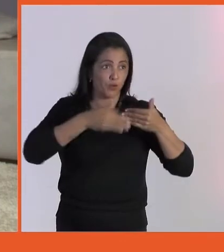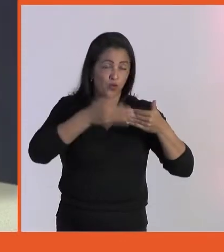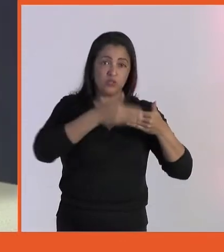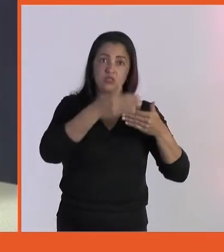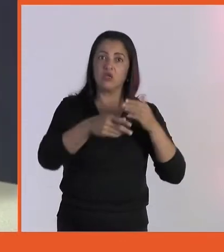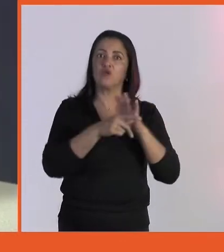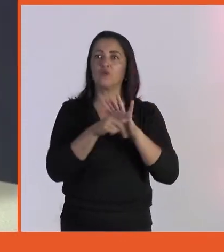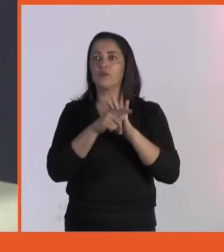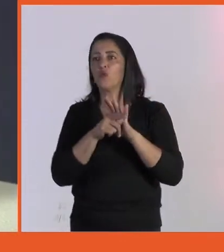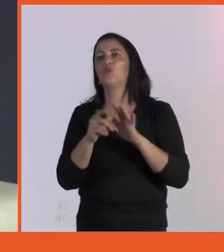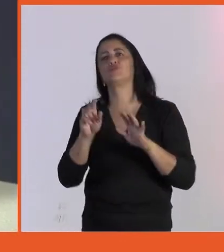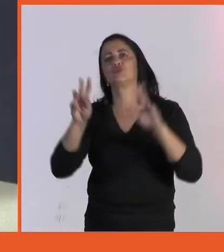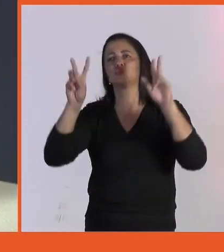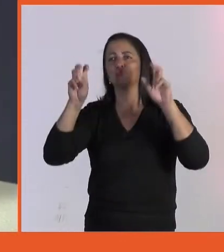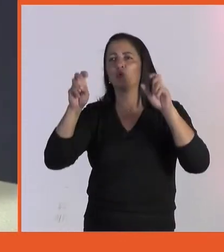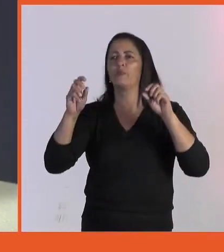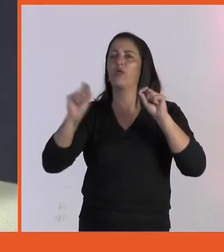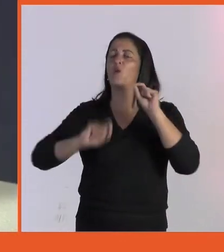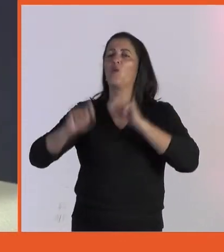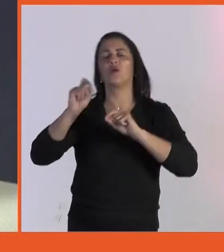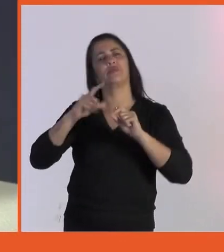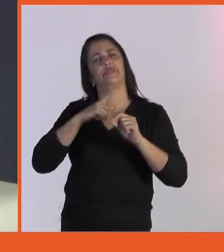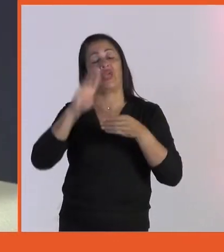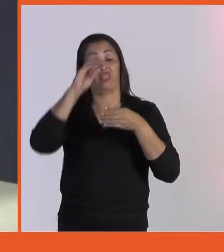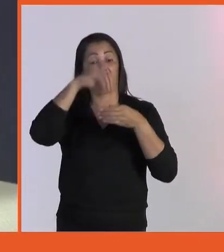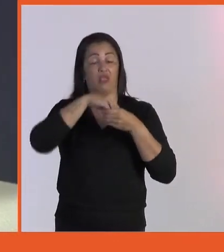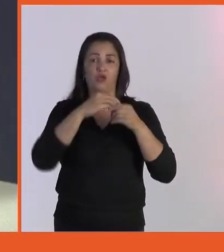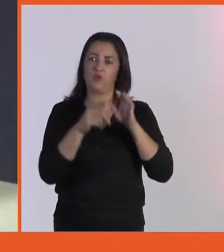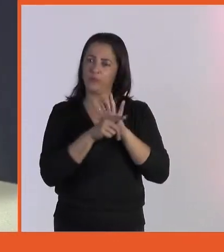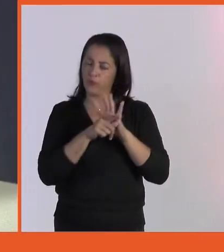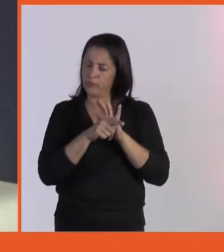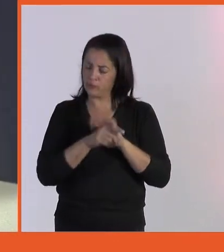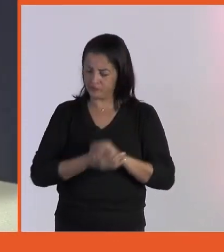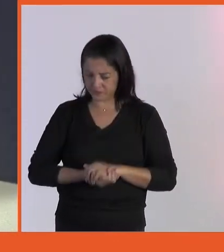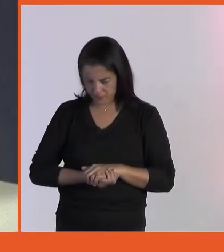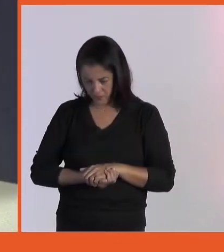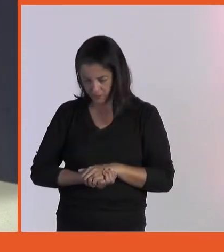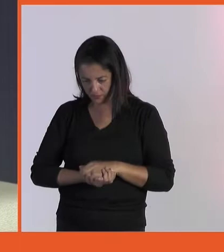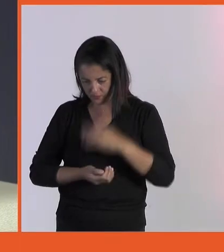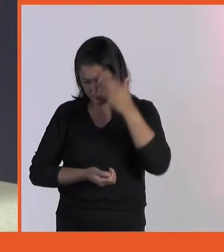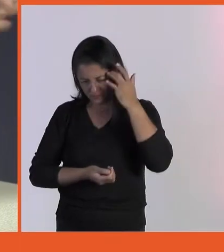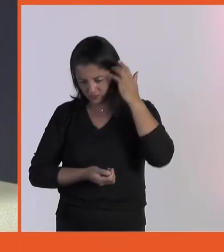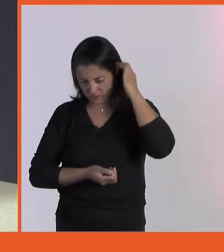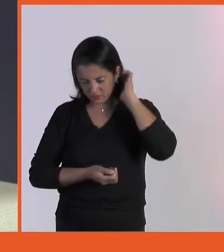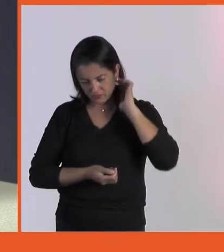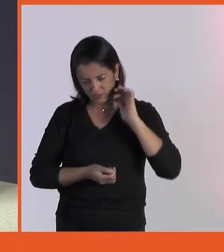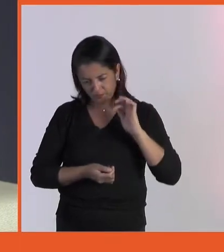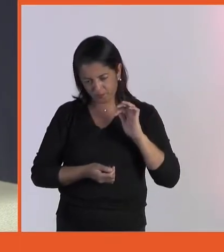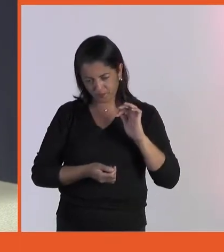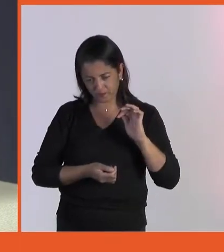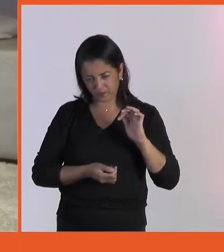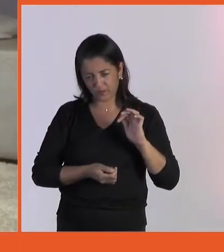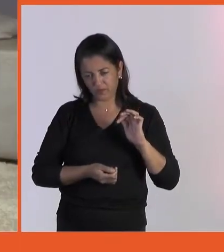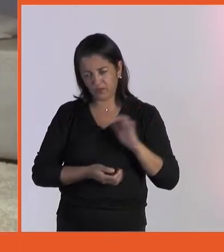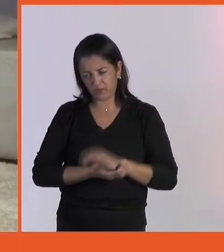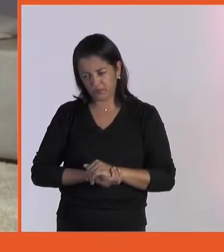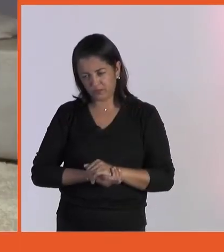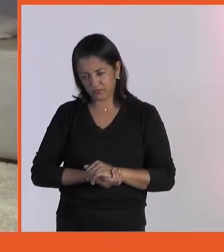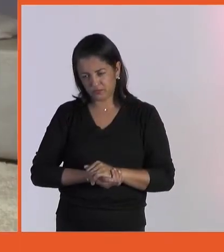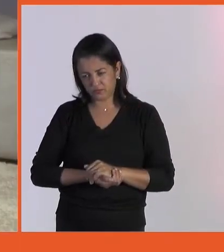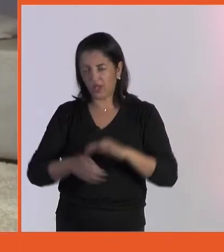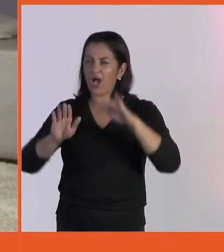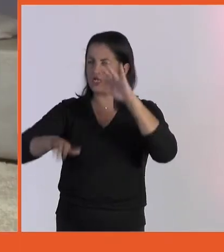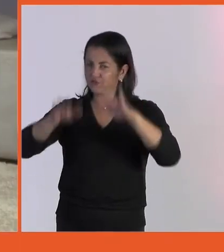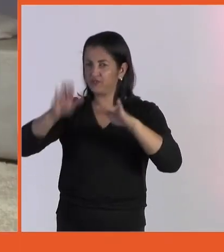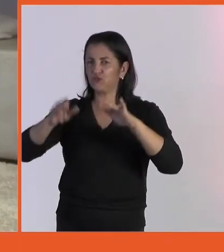e abuso muito, que são os memes internos, as piadas internas. Vocês devem ter... Nossa, amigo, a gente fala tudo errado, a gente ensinou o pessoal a falar tudo